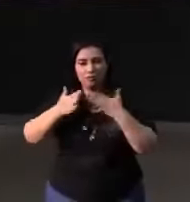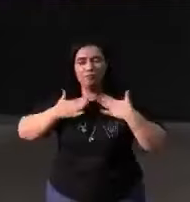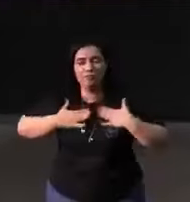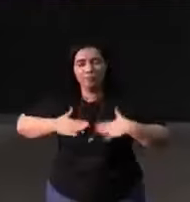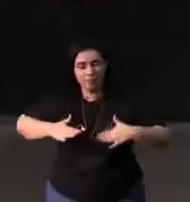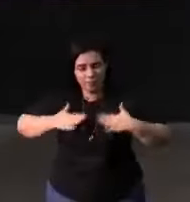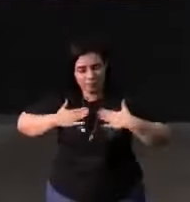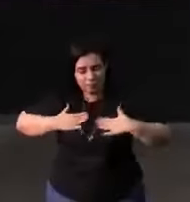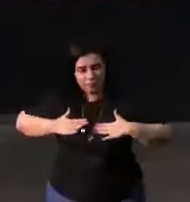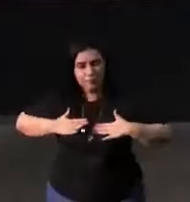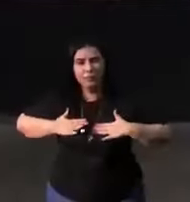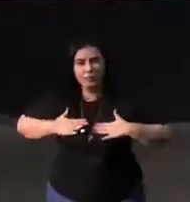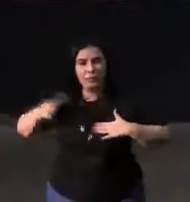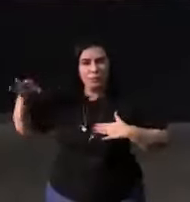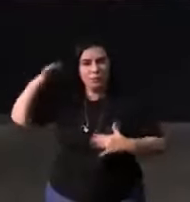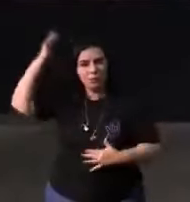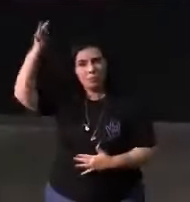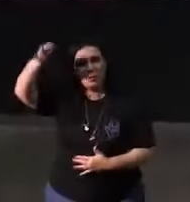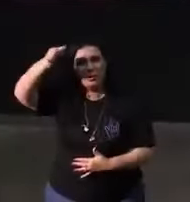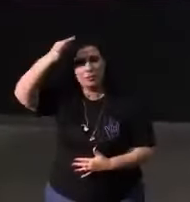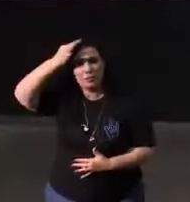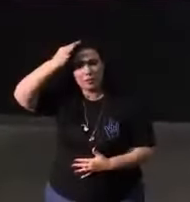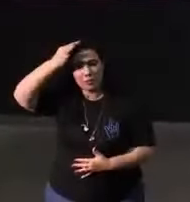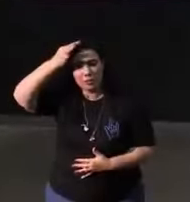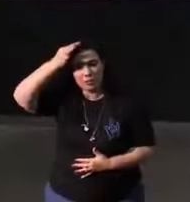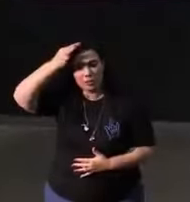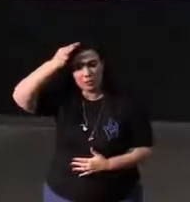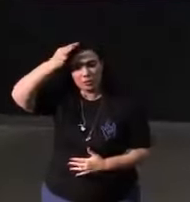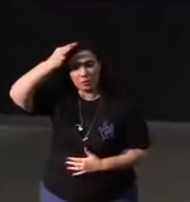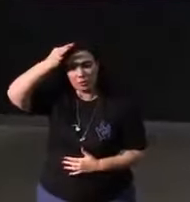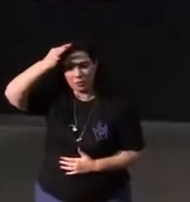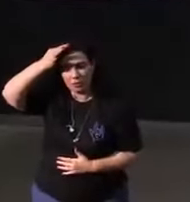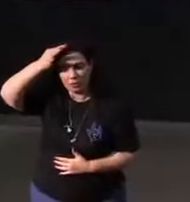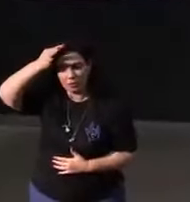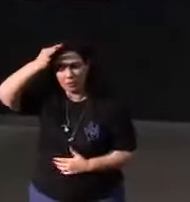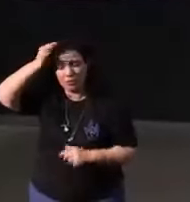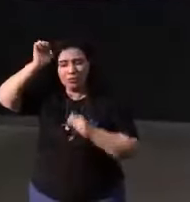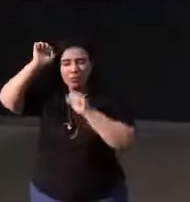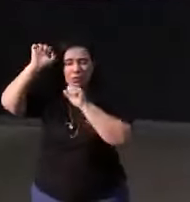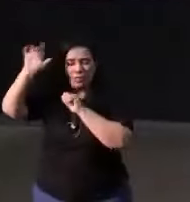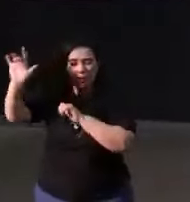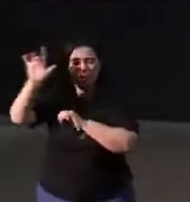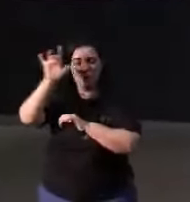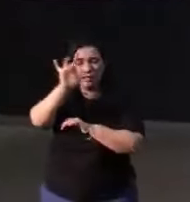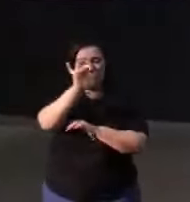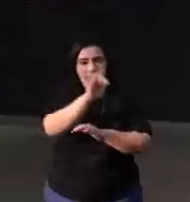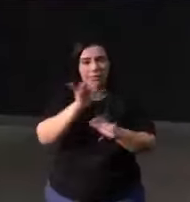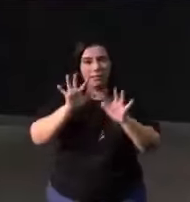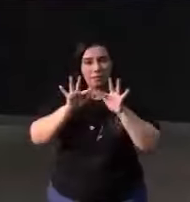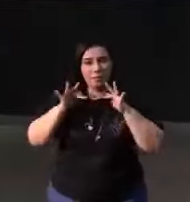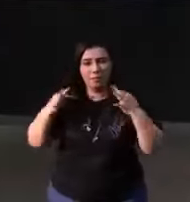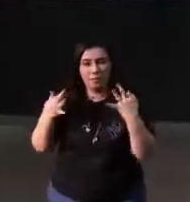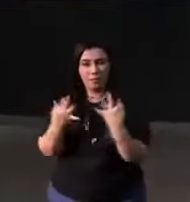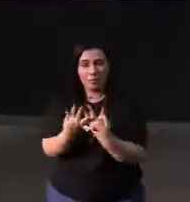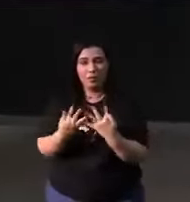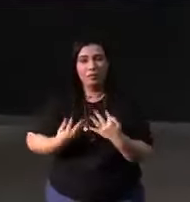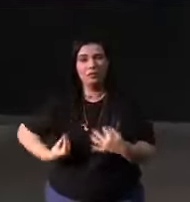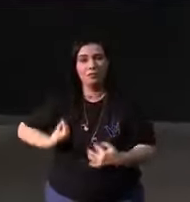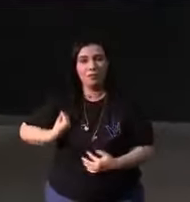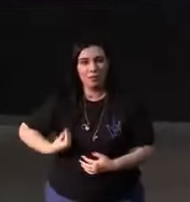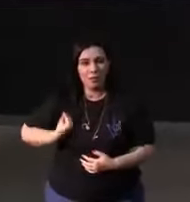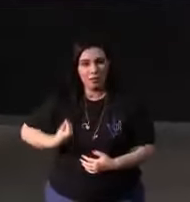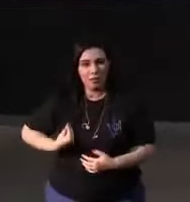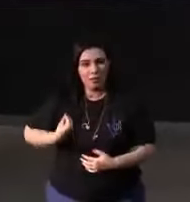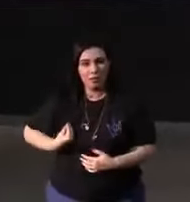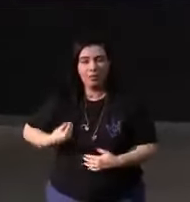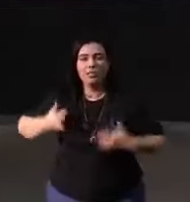benditas consolações que há no Espírito Santo de Deus, resplandeçam sobre a sua casa, sobre a sua vida, te